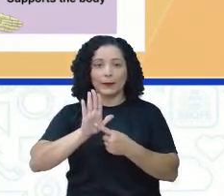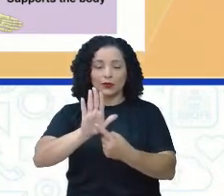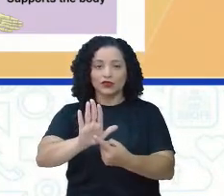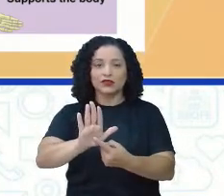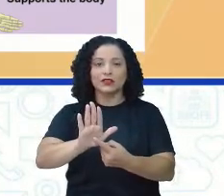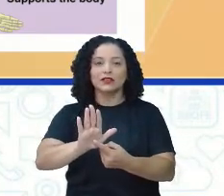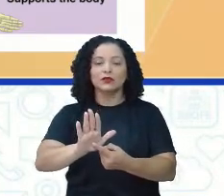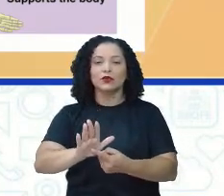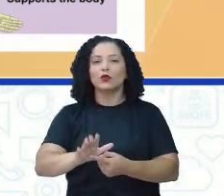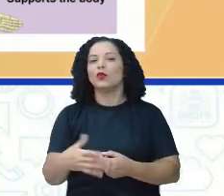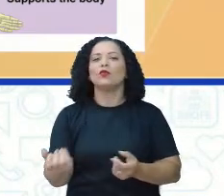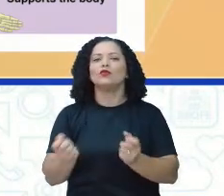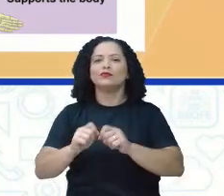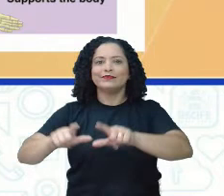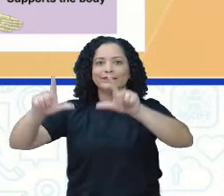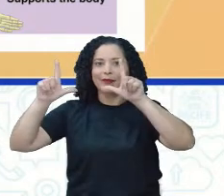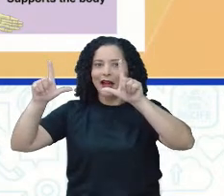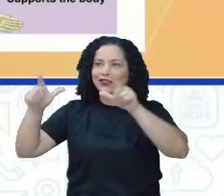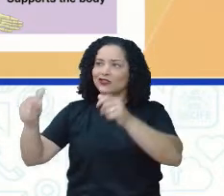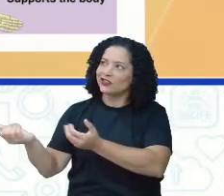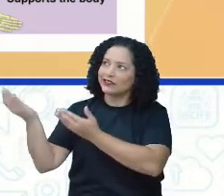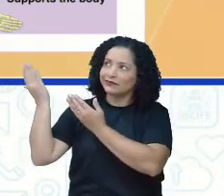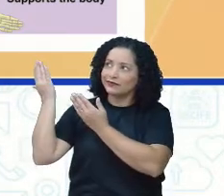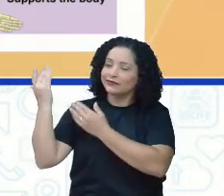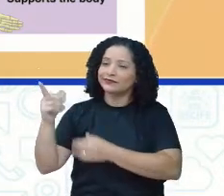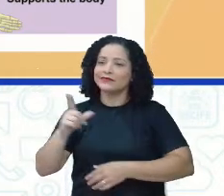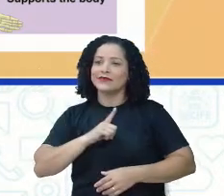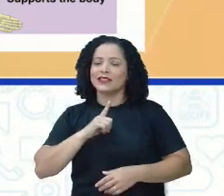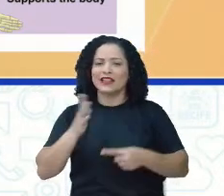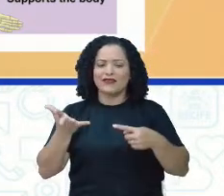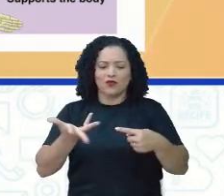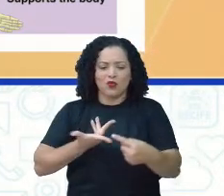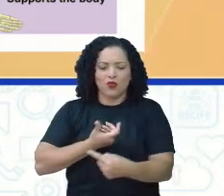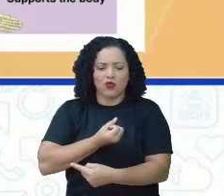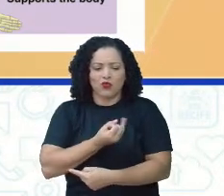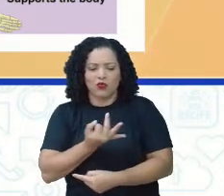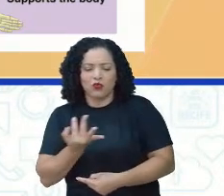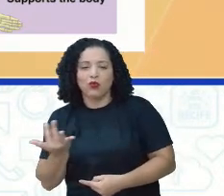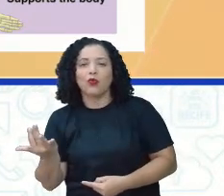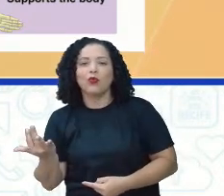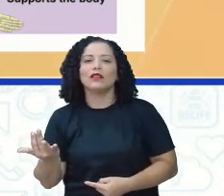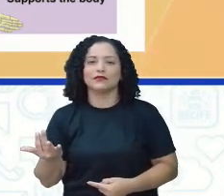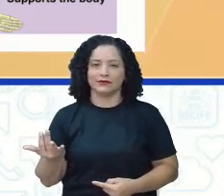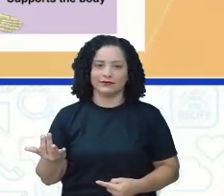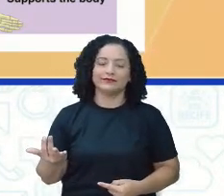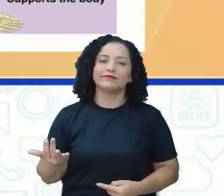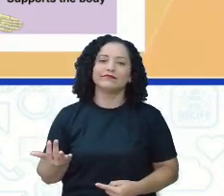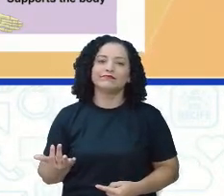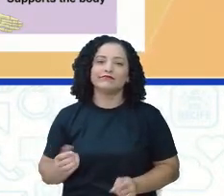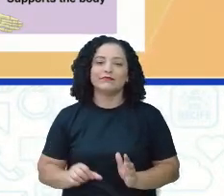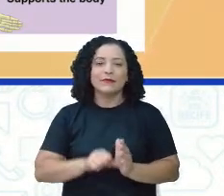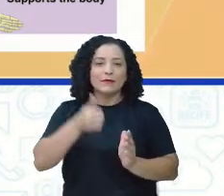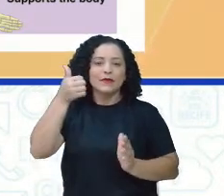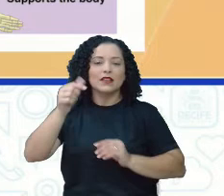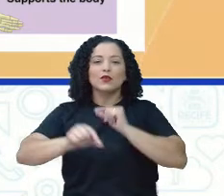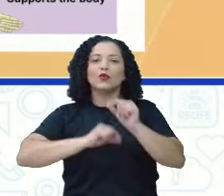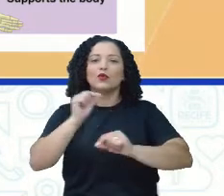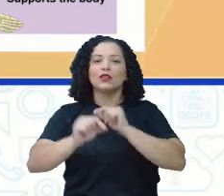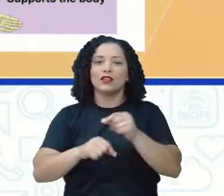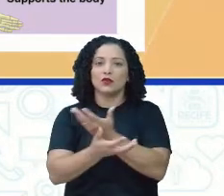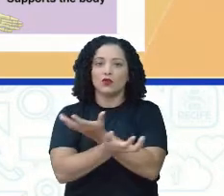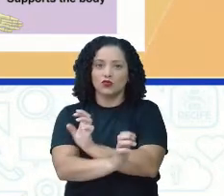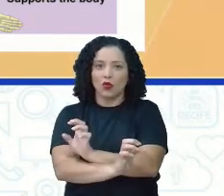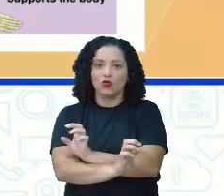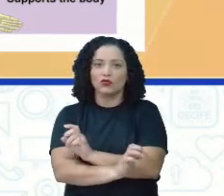vocês uma imagem que apresenta um grande número de funções. Primeira questão aí, que os ossos, eles protegem os